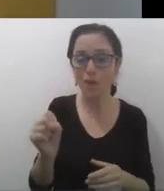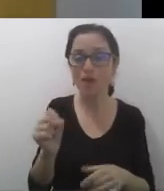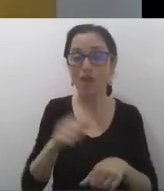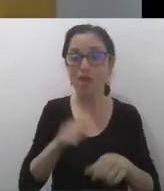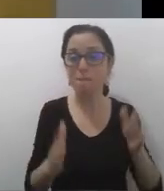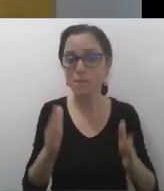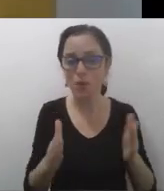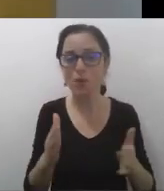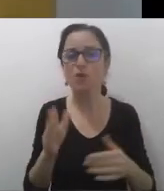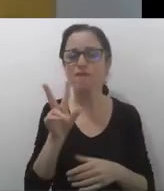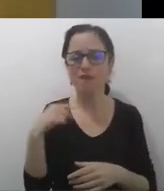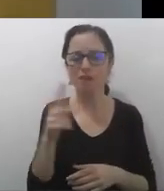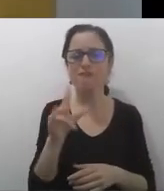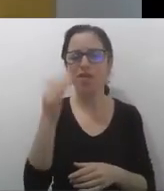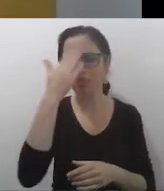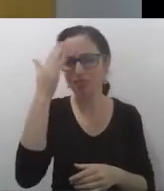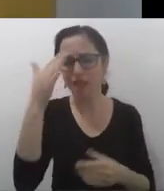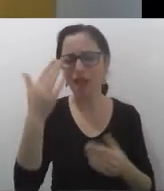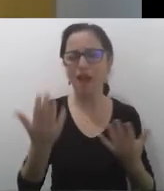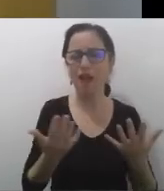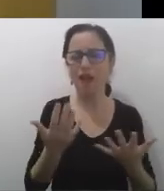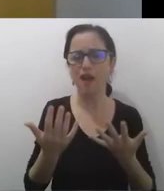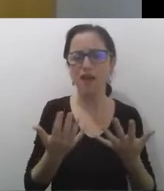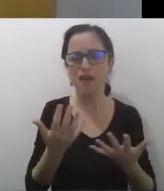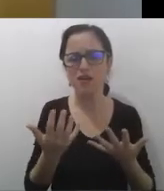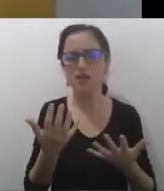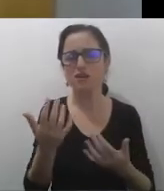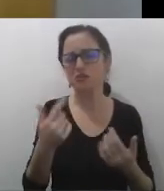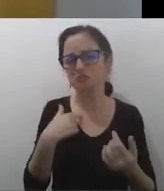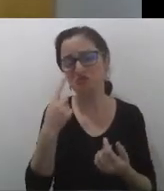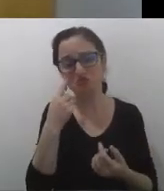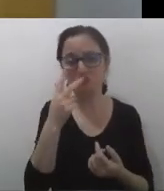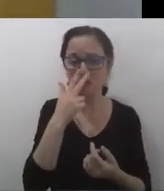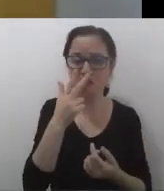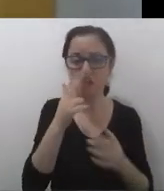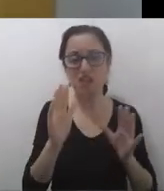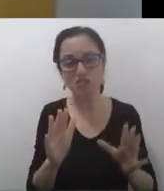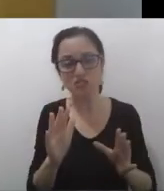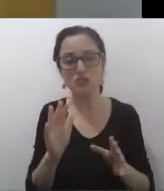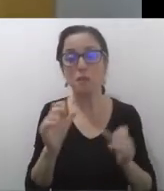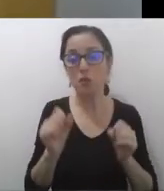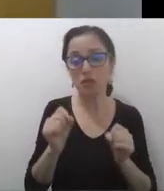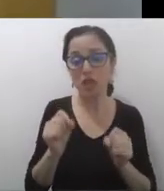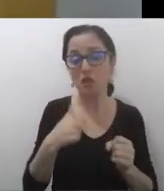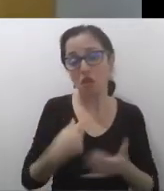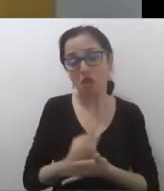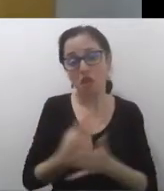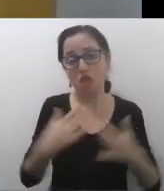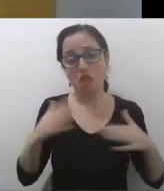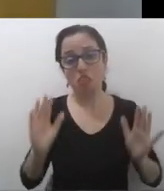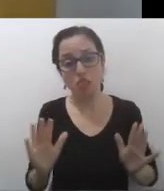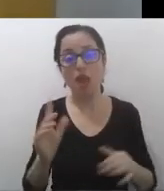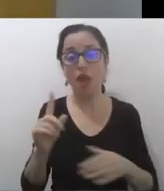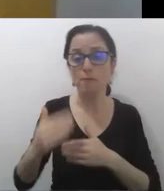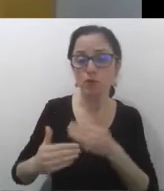em 58, a gente vai entender que é, a meu ver, né, pode ser que eu esteja